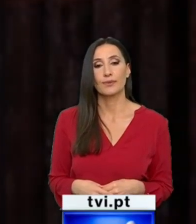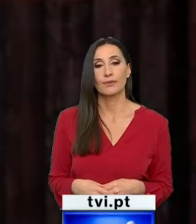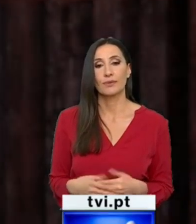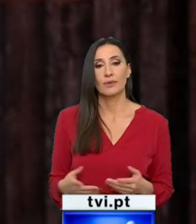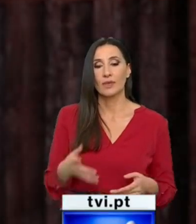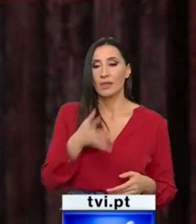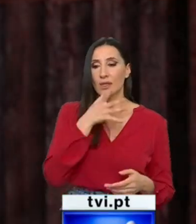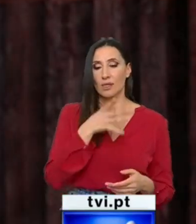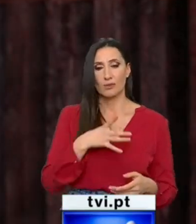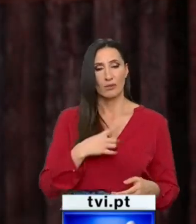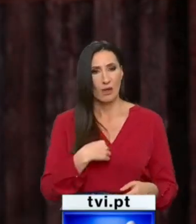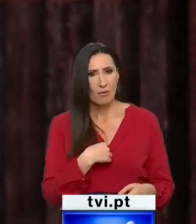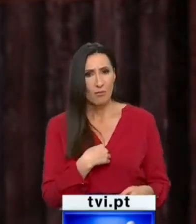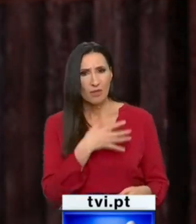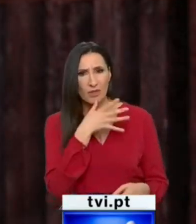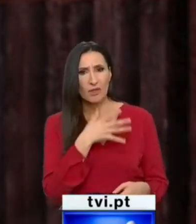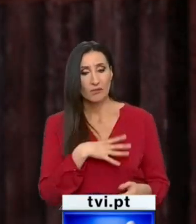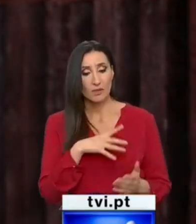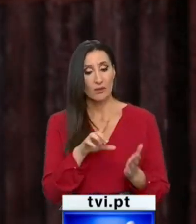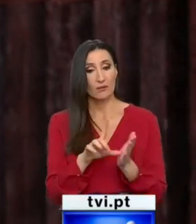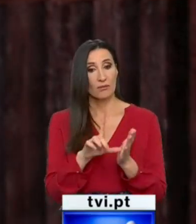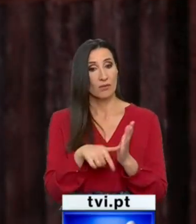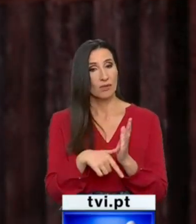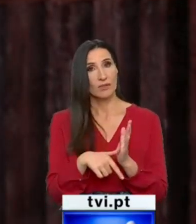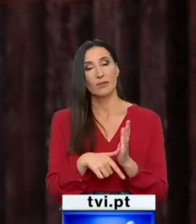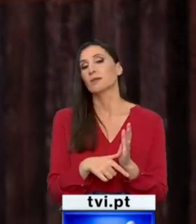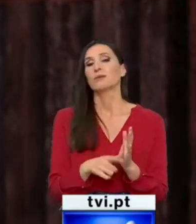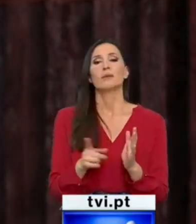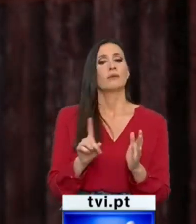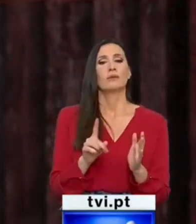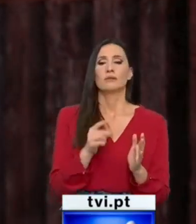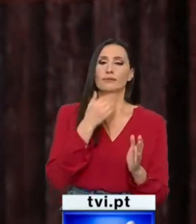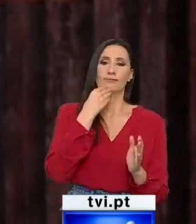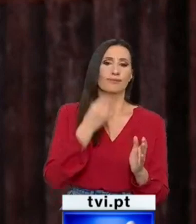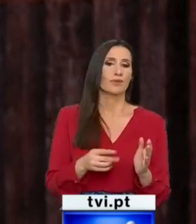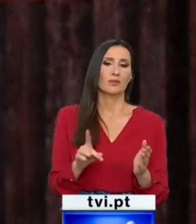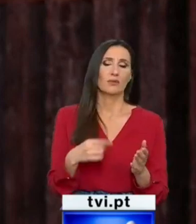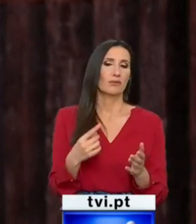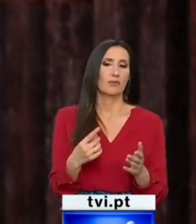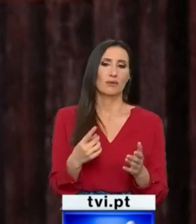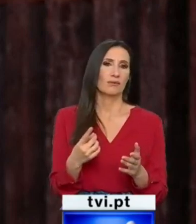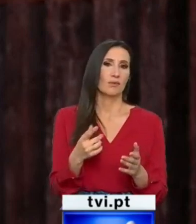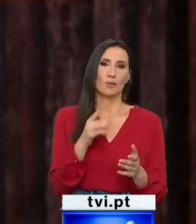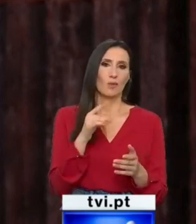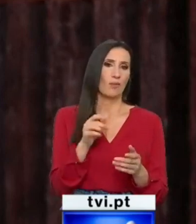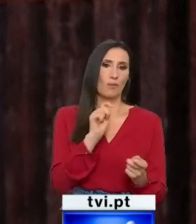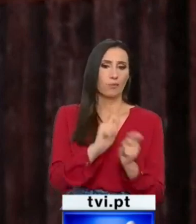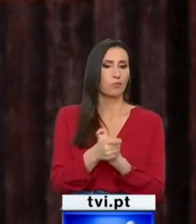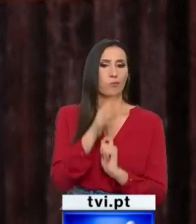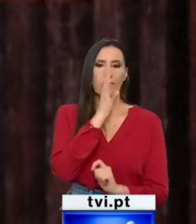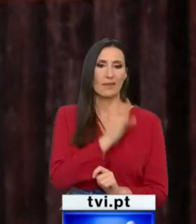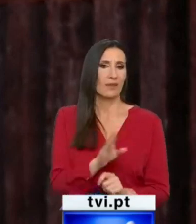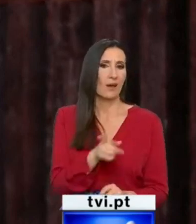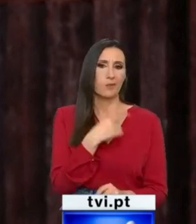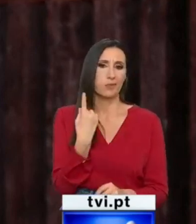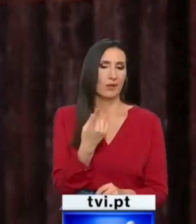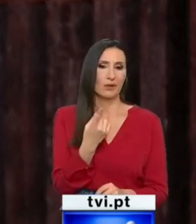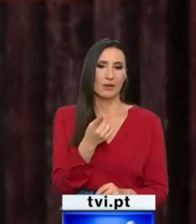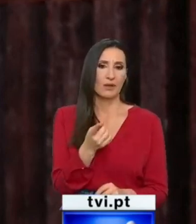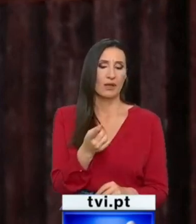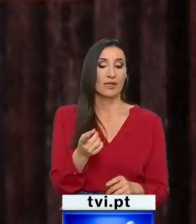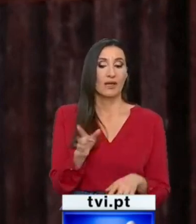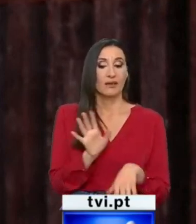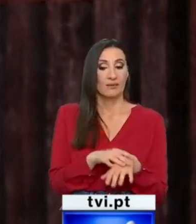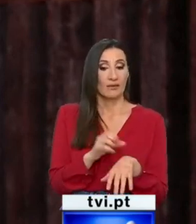A dizer-me a mim que o projeto não era legível para concretização e